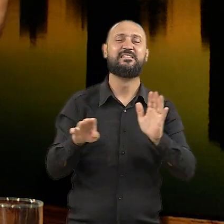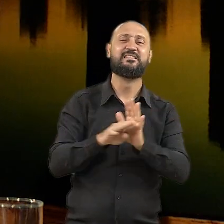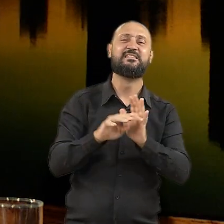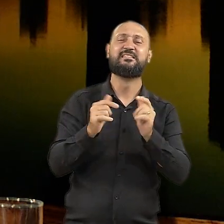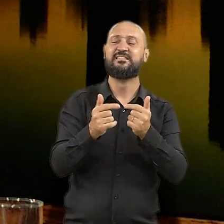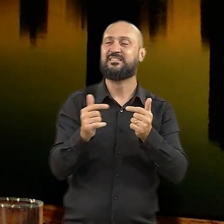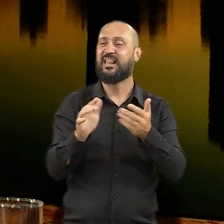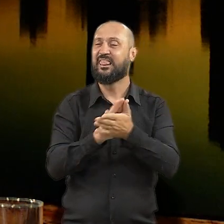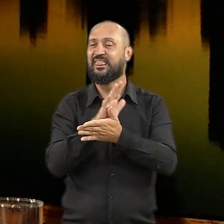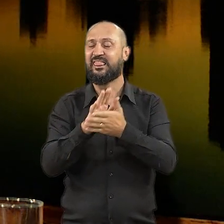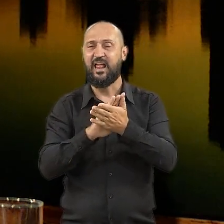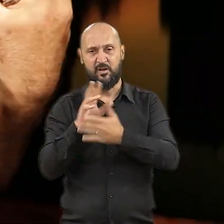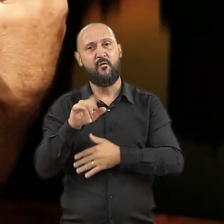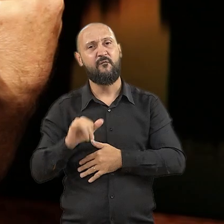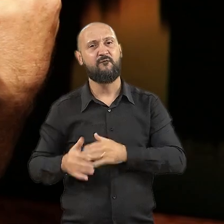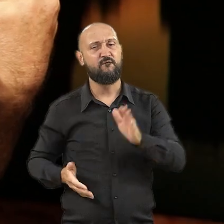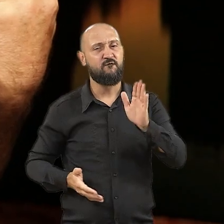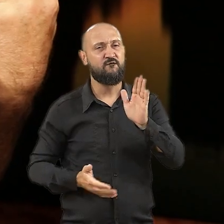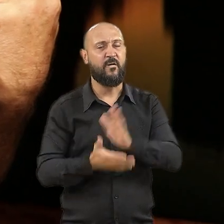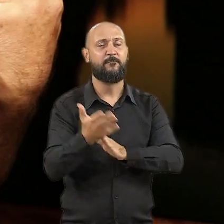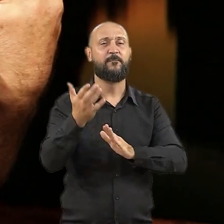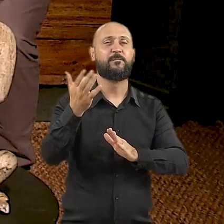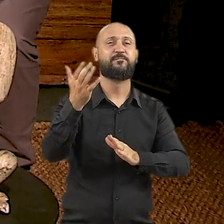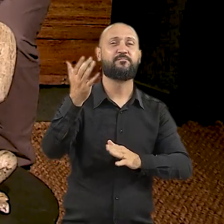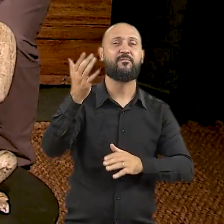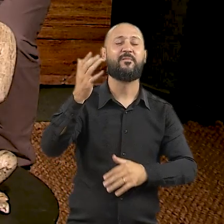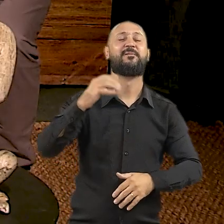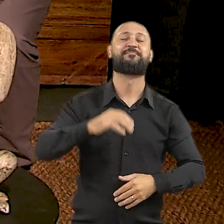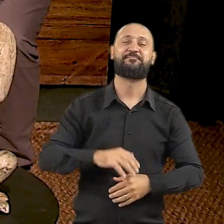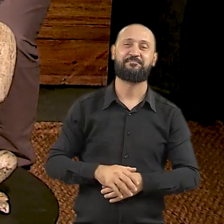ter nada lá vou